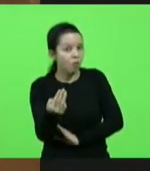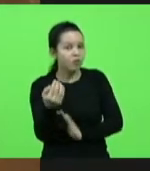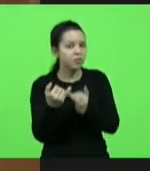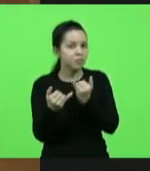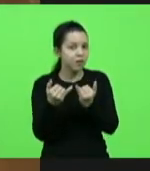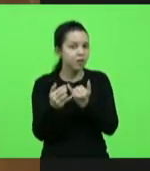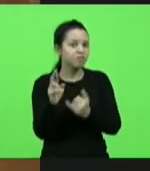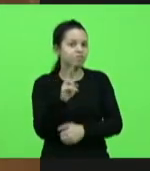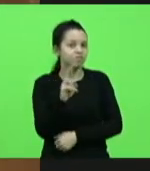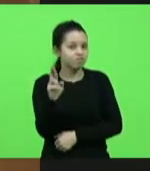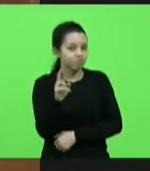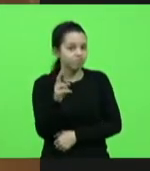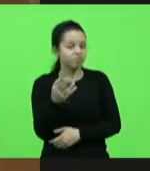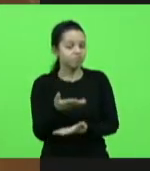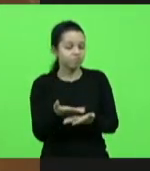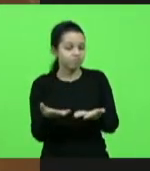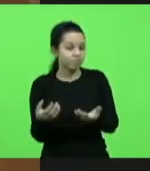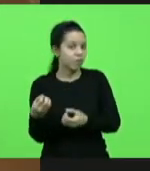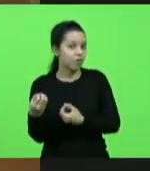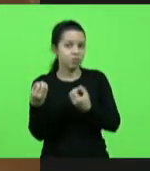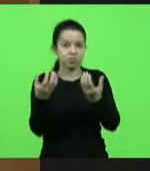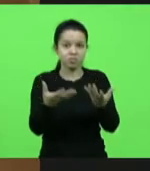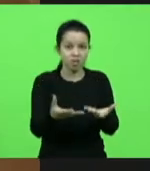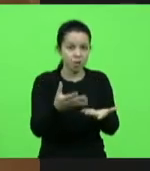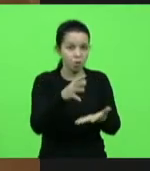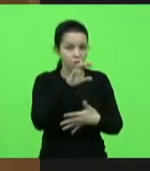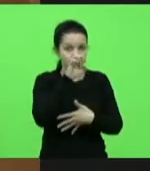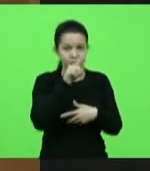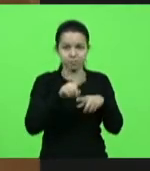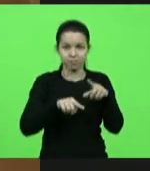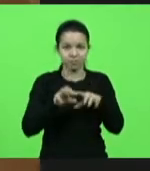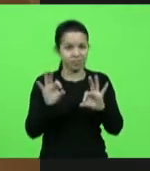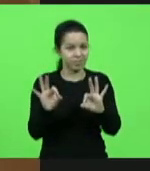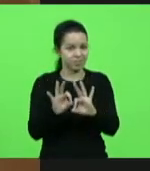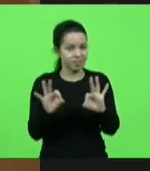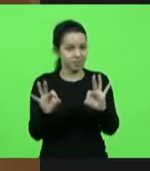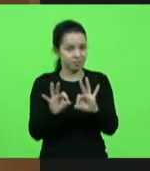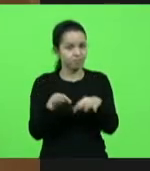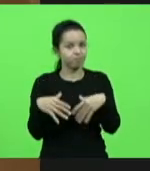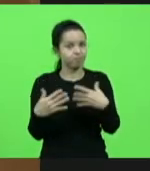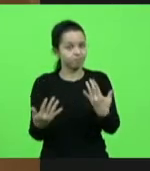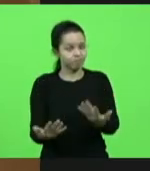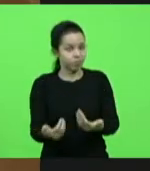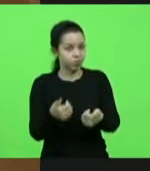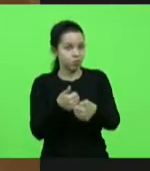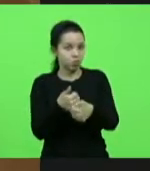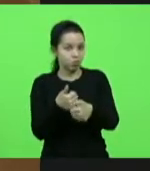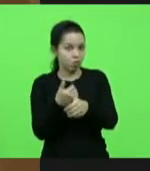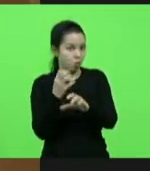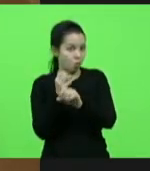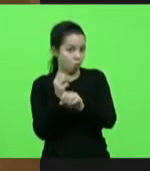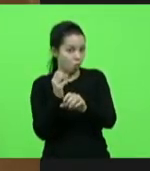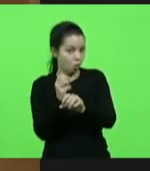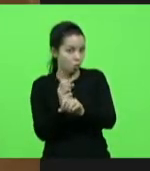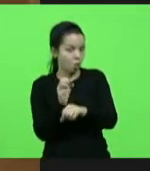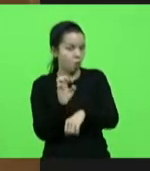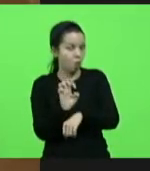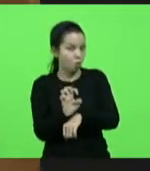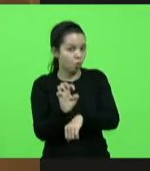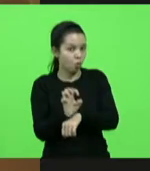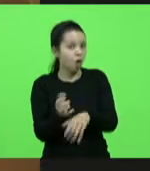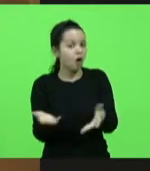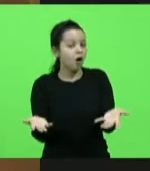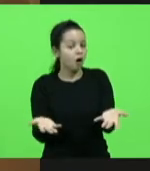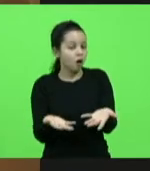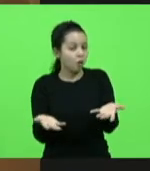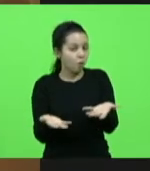e não entregou os respiradores. E o TCE, então, Tribunal de Contas do Estado, agora instaura representação